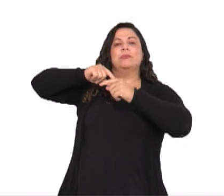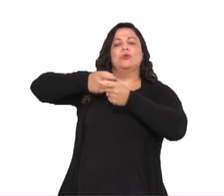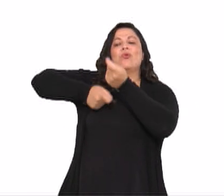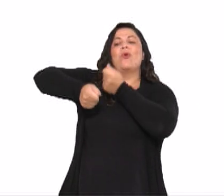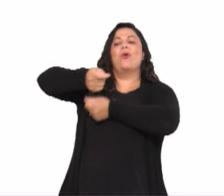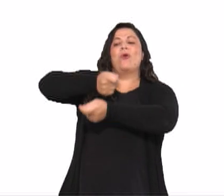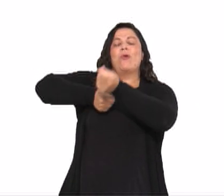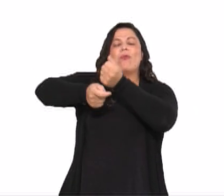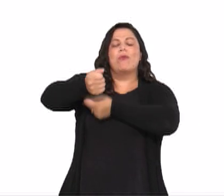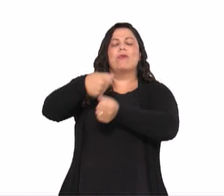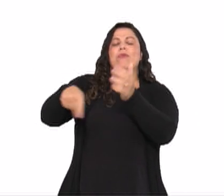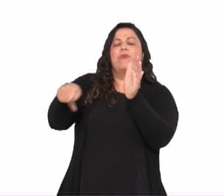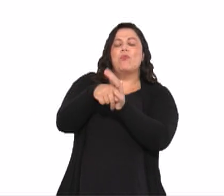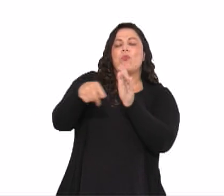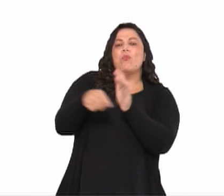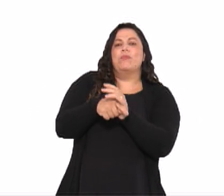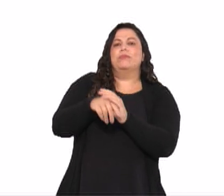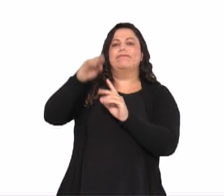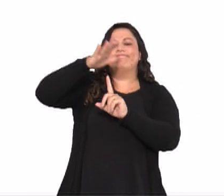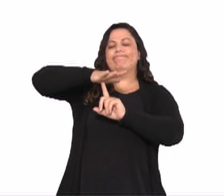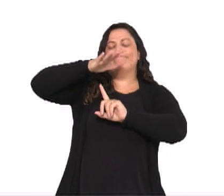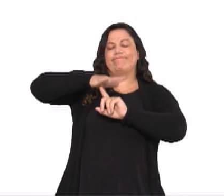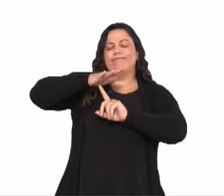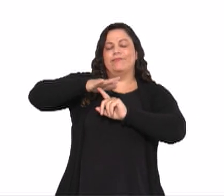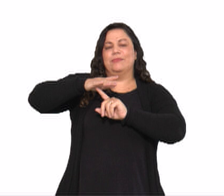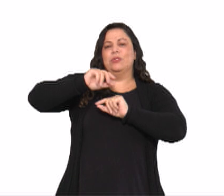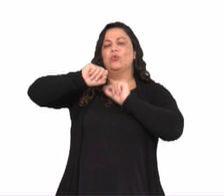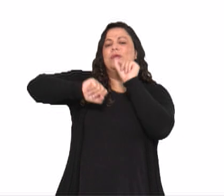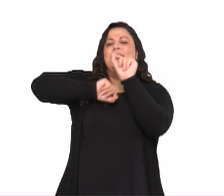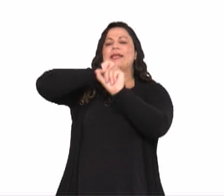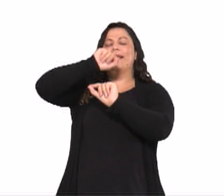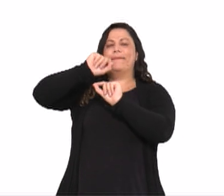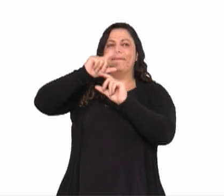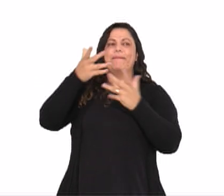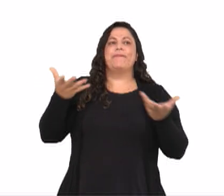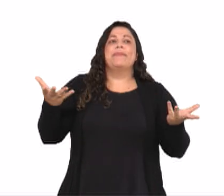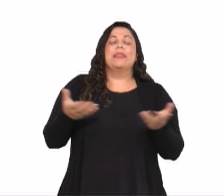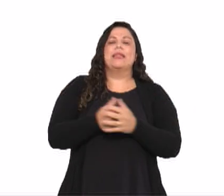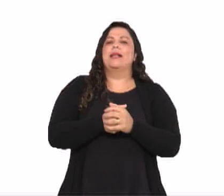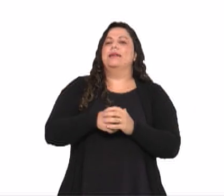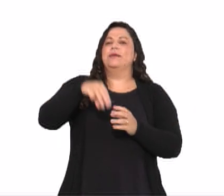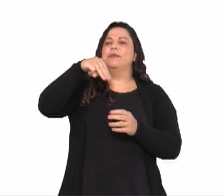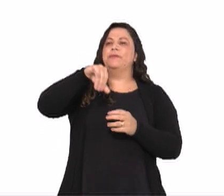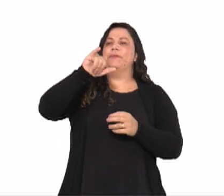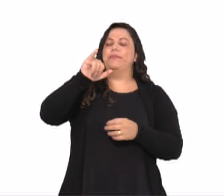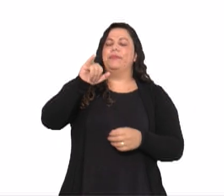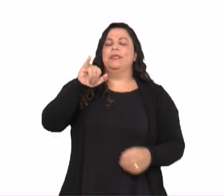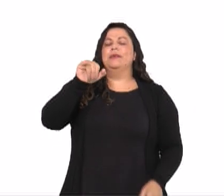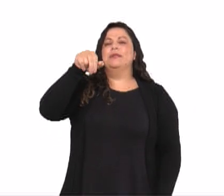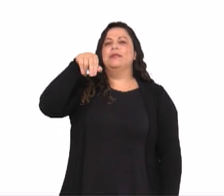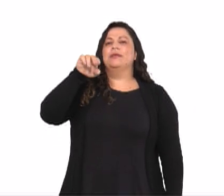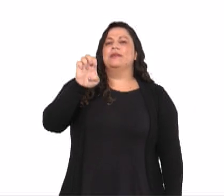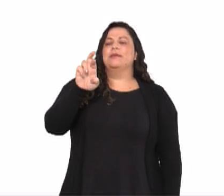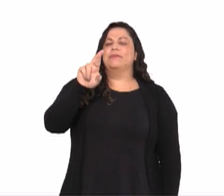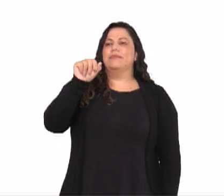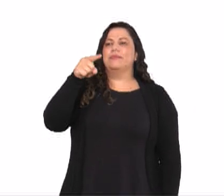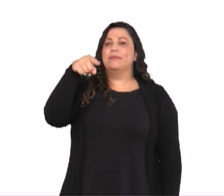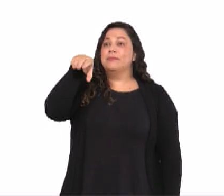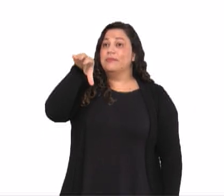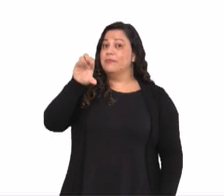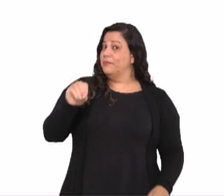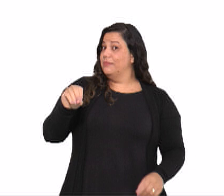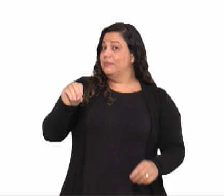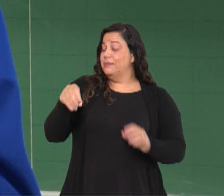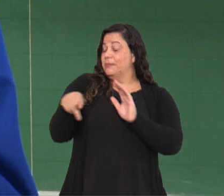Então, lá no século XVII, né, nós tínhamos aí a mineração ali no litoral. Então, descobriu-se, né,